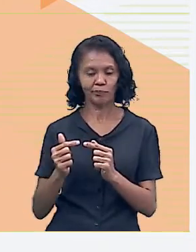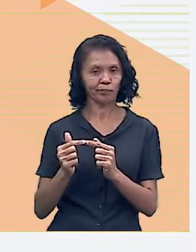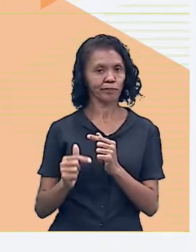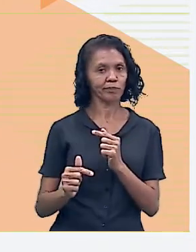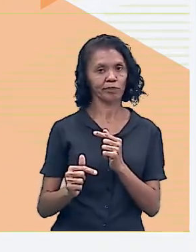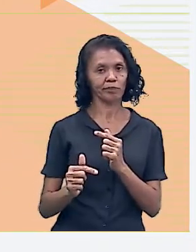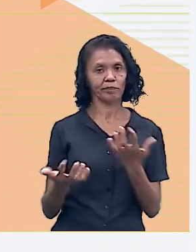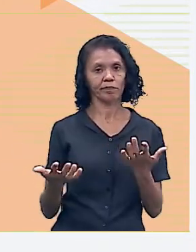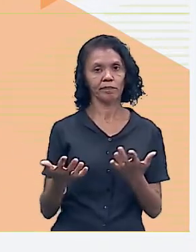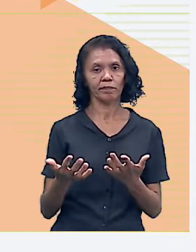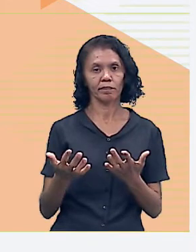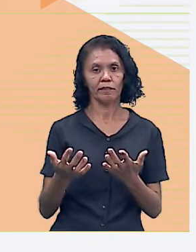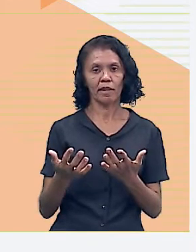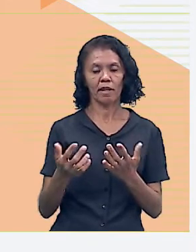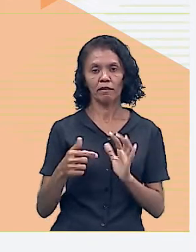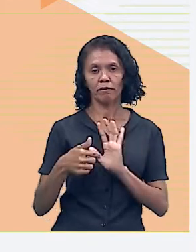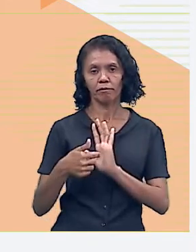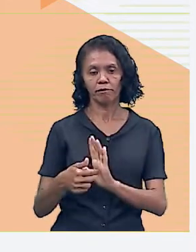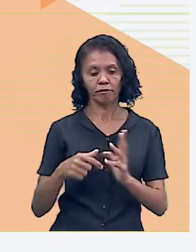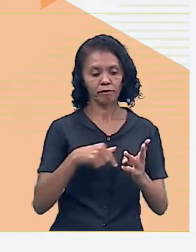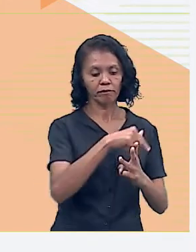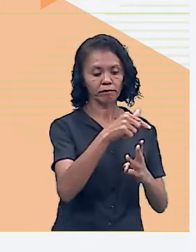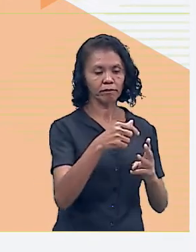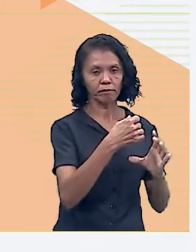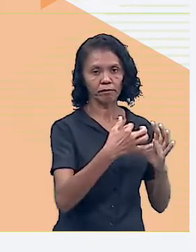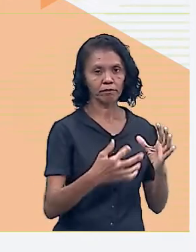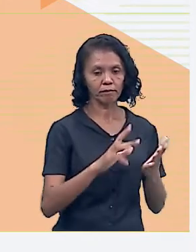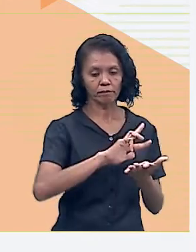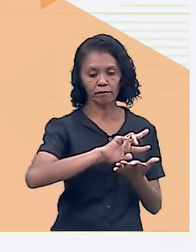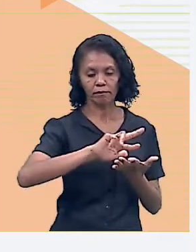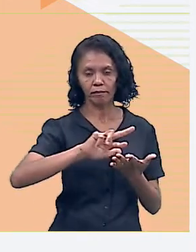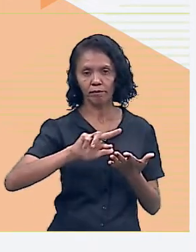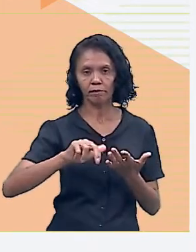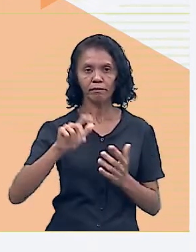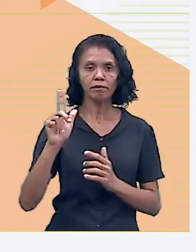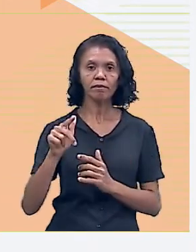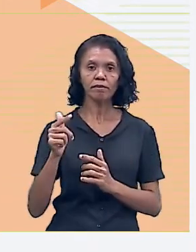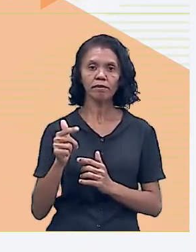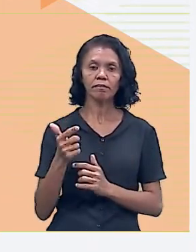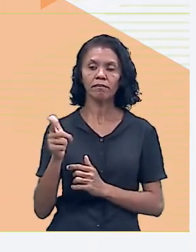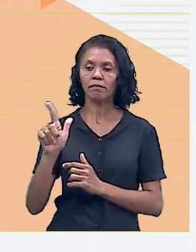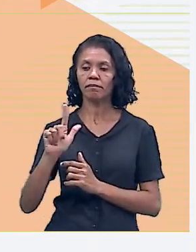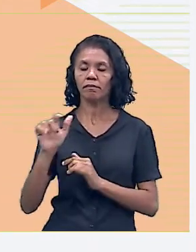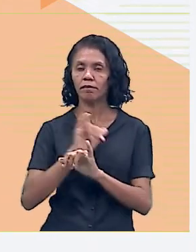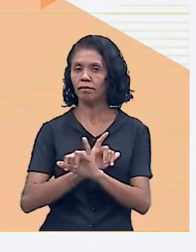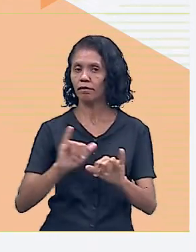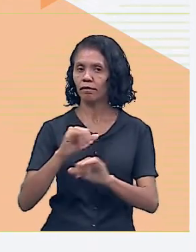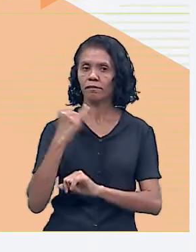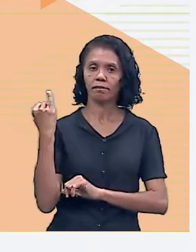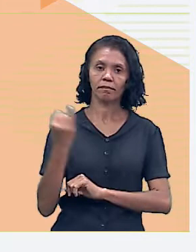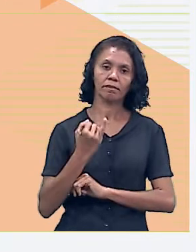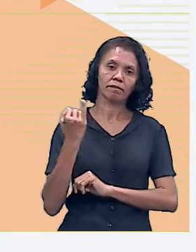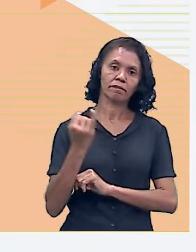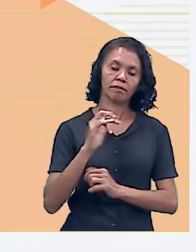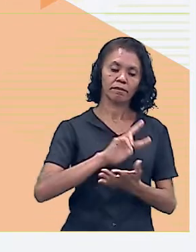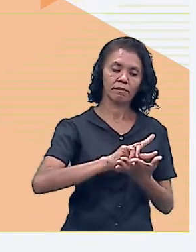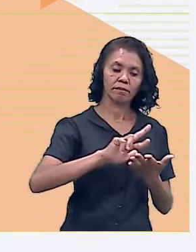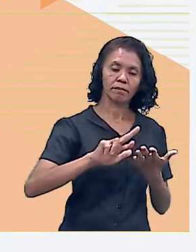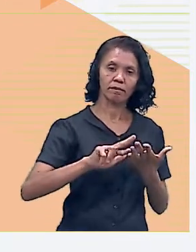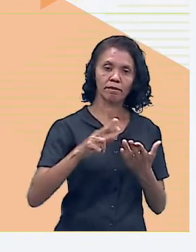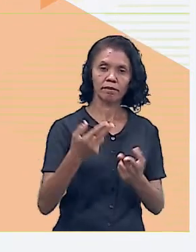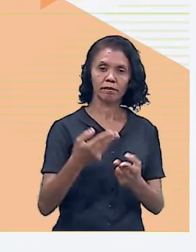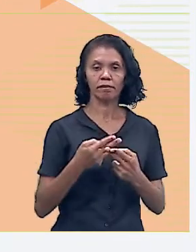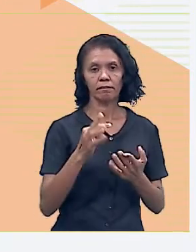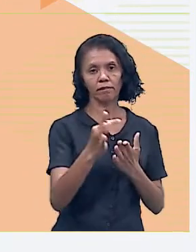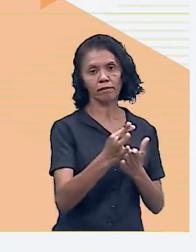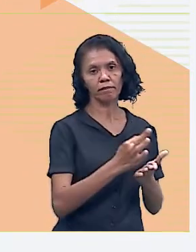então já gente vai falar sobre as três características do Repertório mas primeiro tem oração de uma coisa um repertório que você vai utilizar no